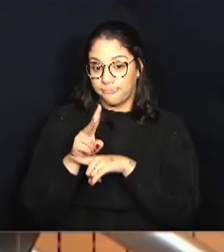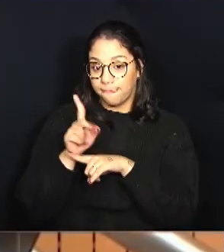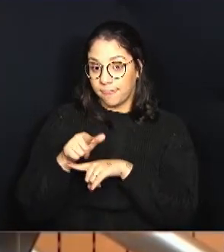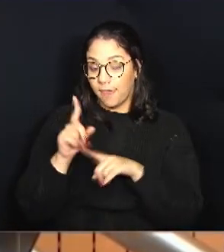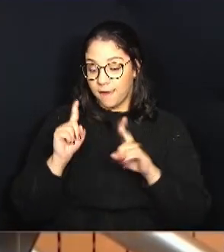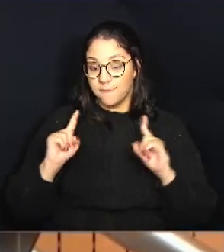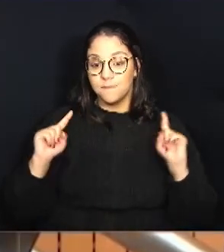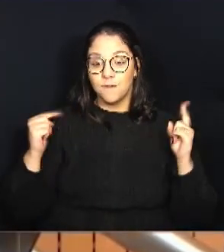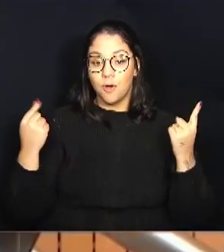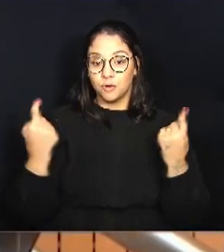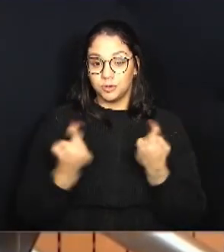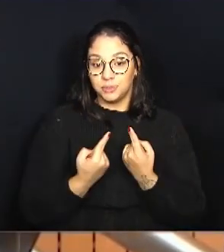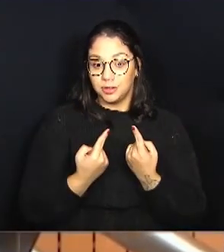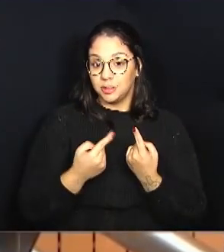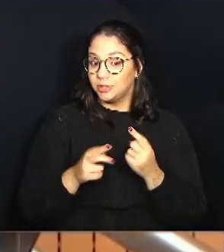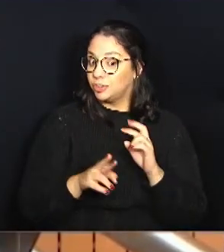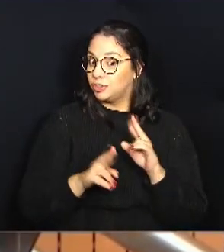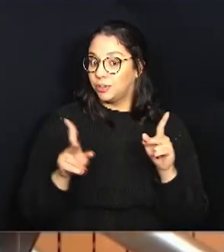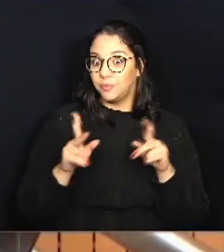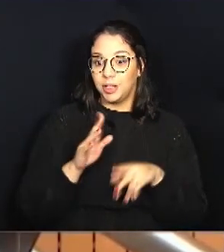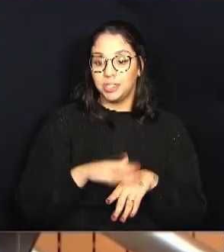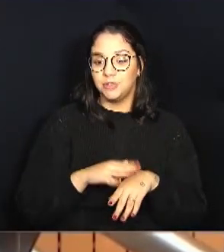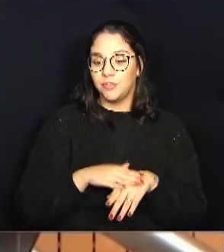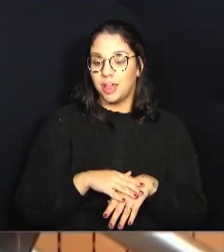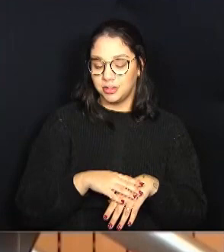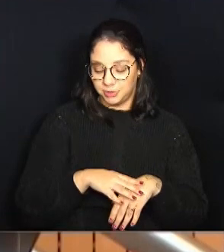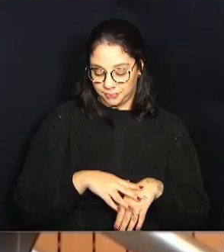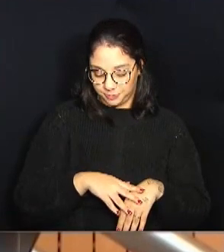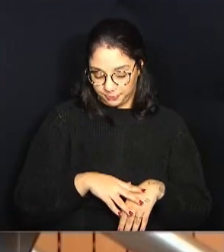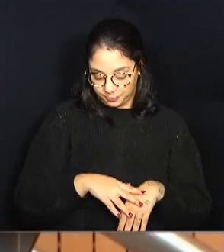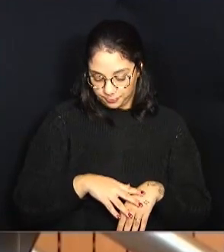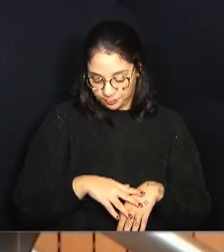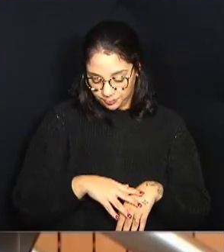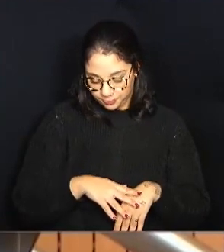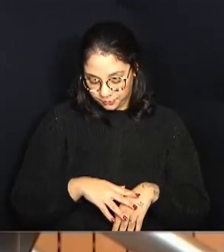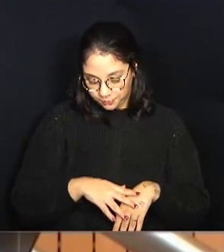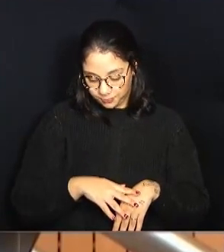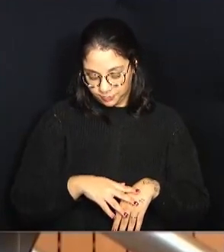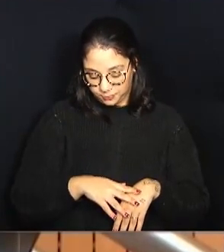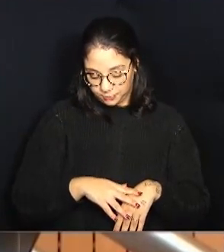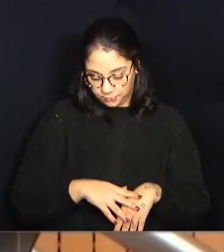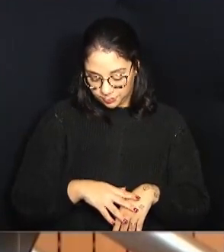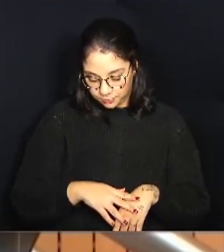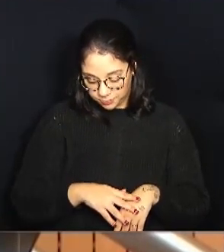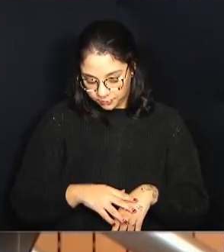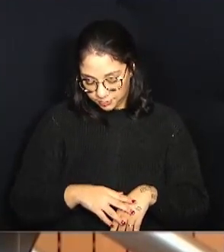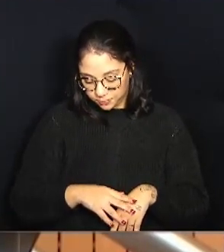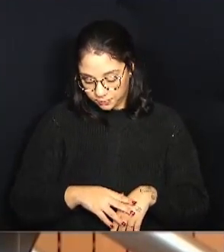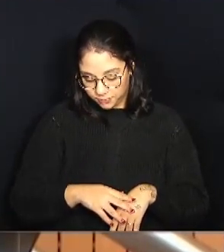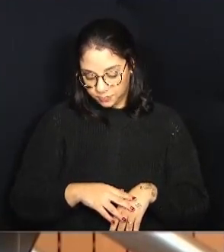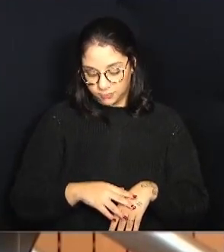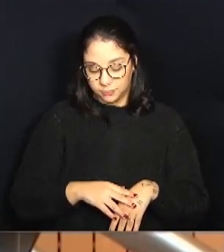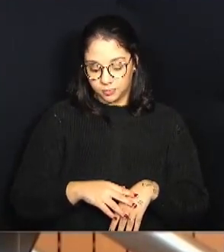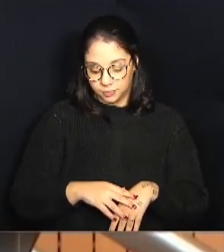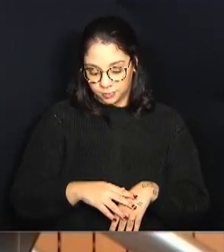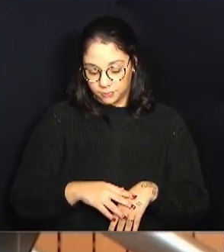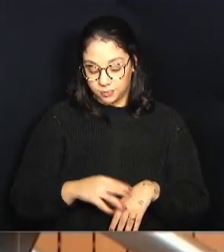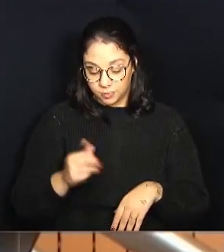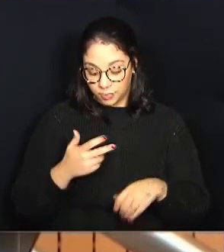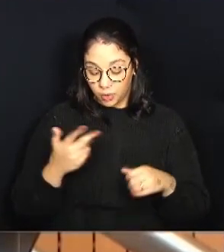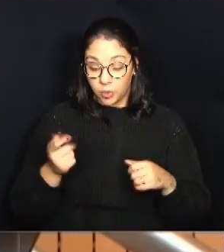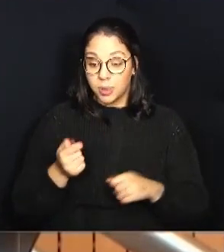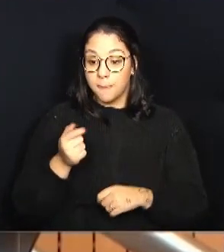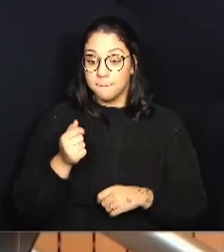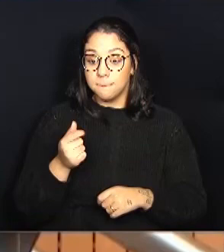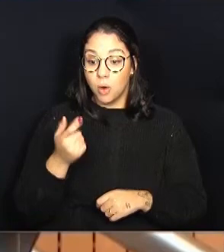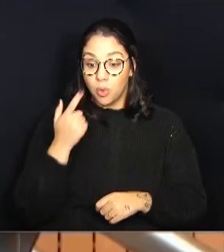volta faz a mudança do mundo, não é? Nós vamos fazendo o nosso pequeno, alguém fala assim, como é que